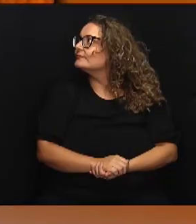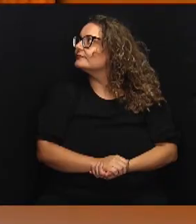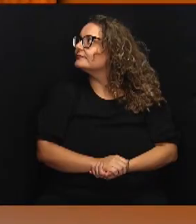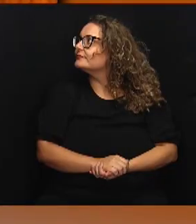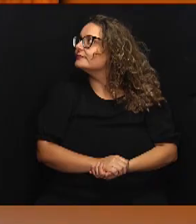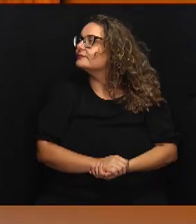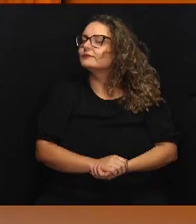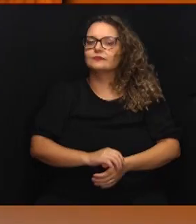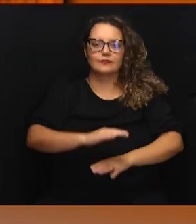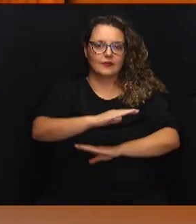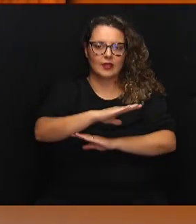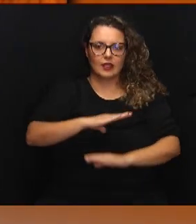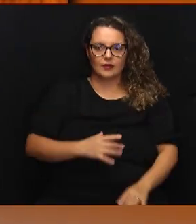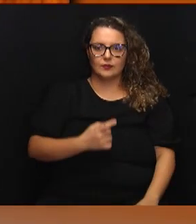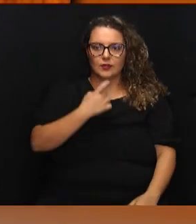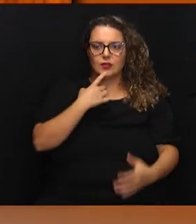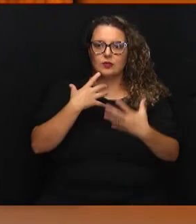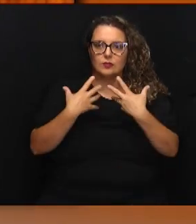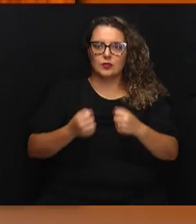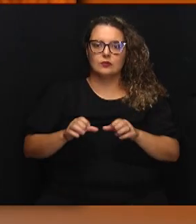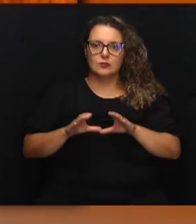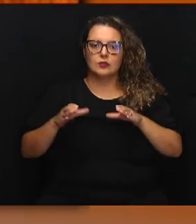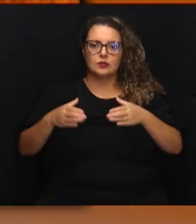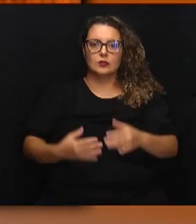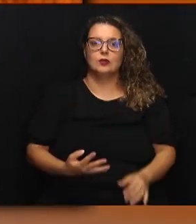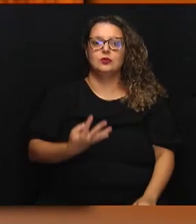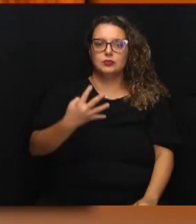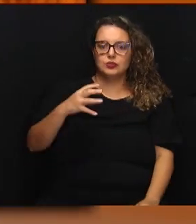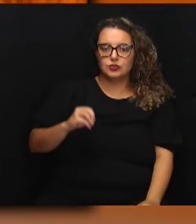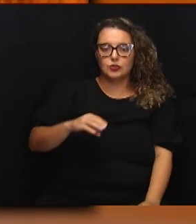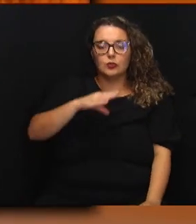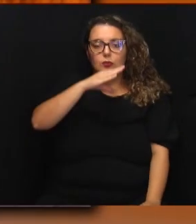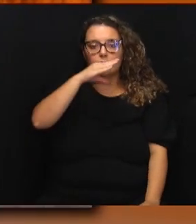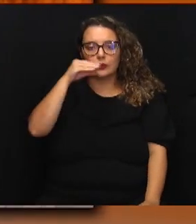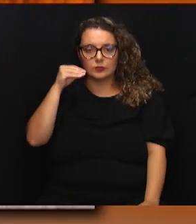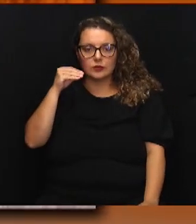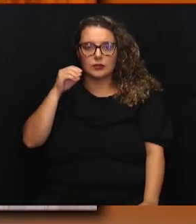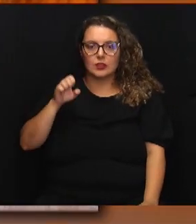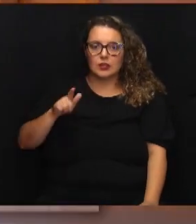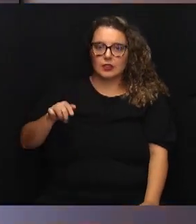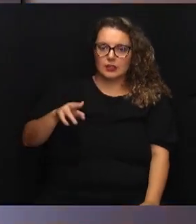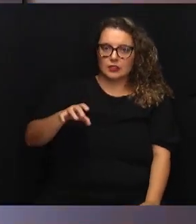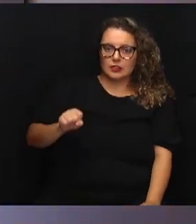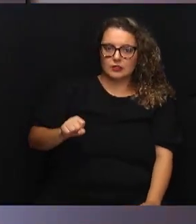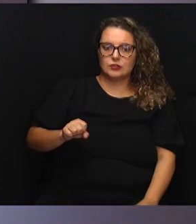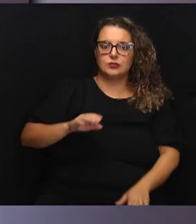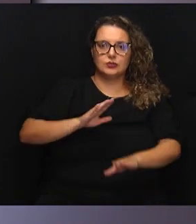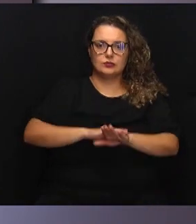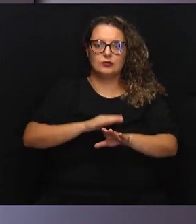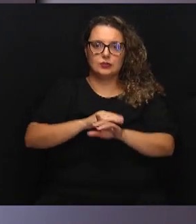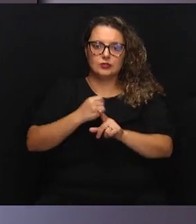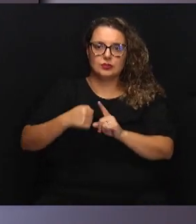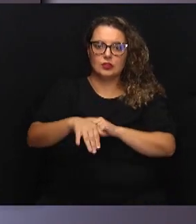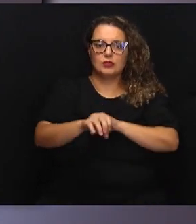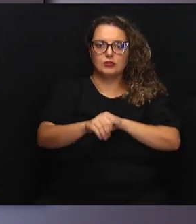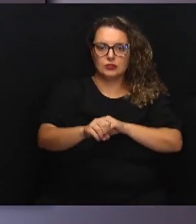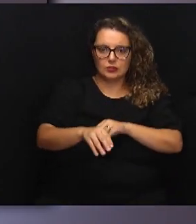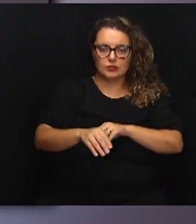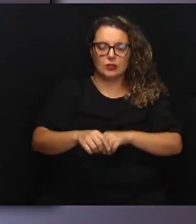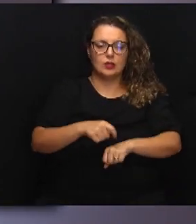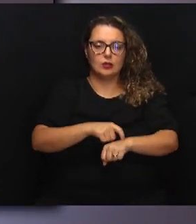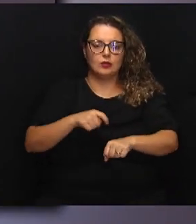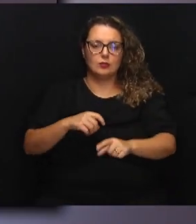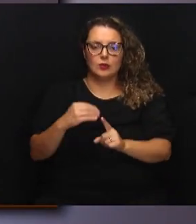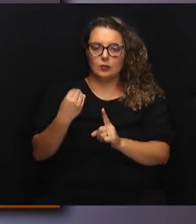A Câmara de Campinas recebeu um grupo de 40 adolescentes egressos de medidas socioeducativas e em situação